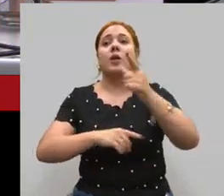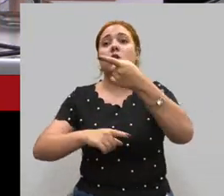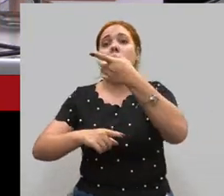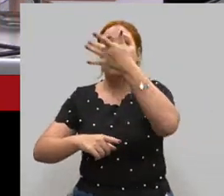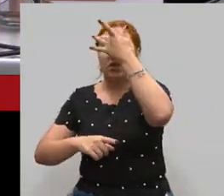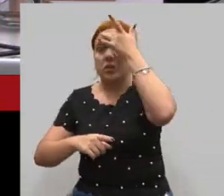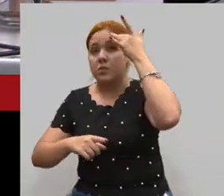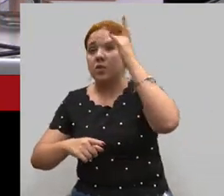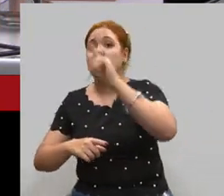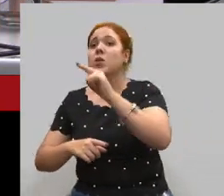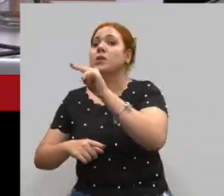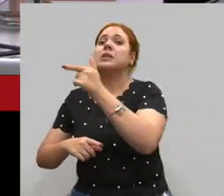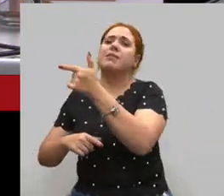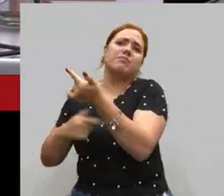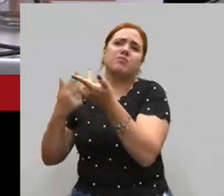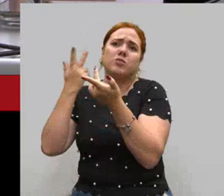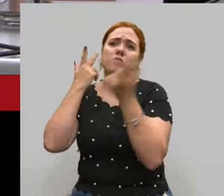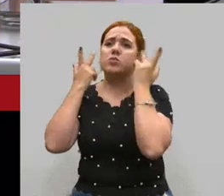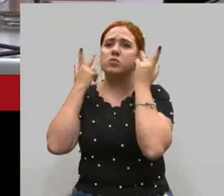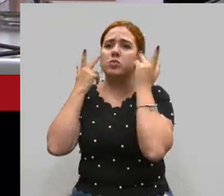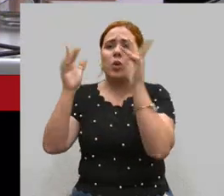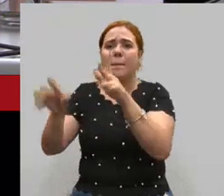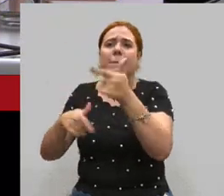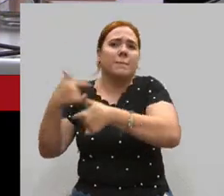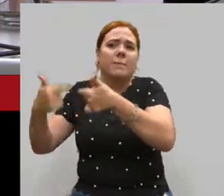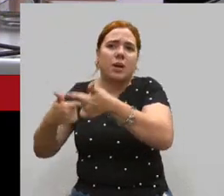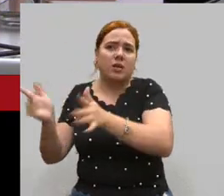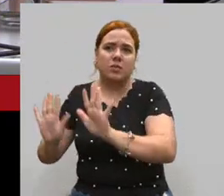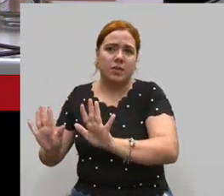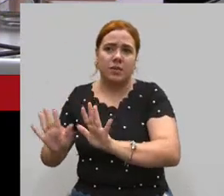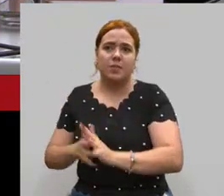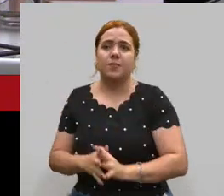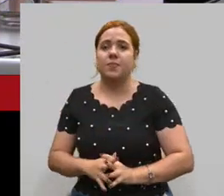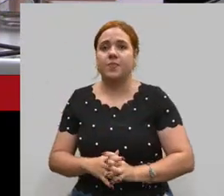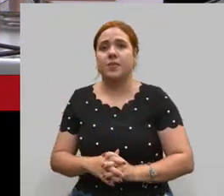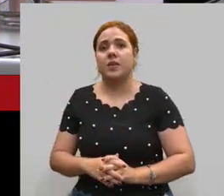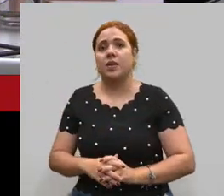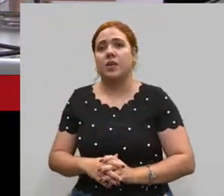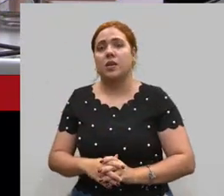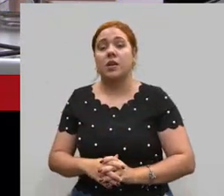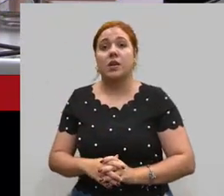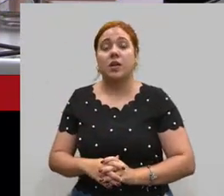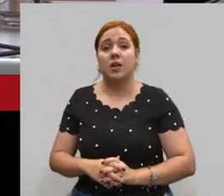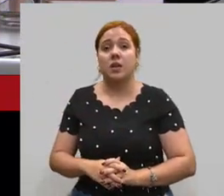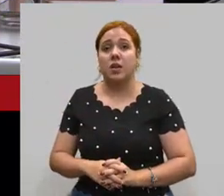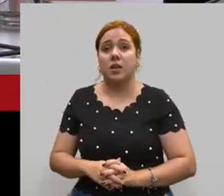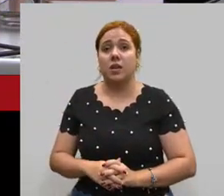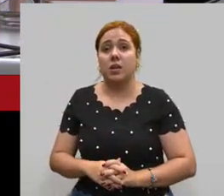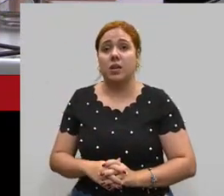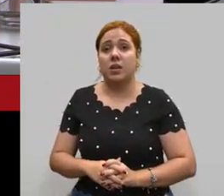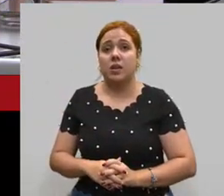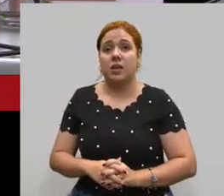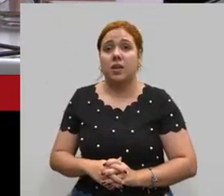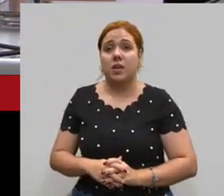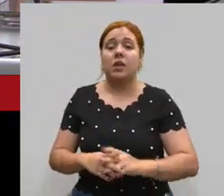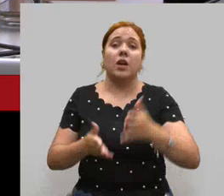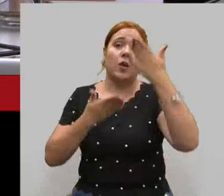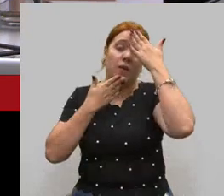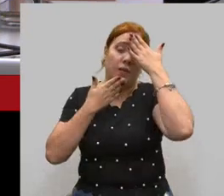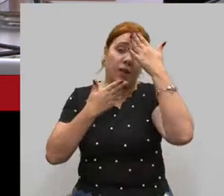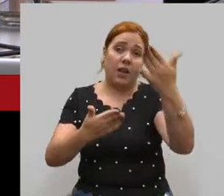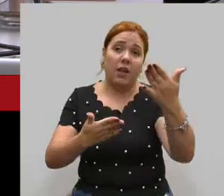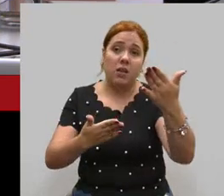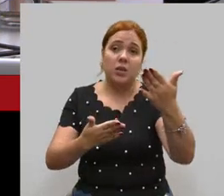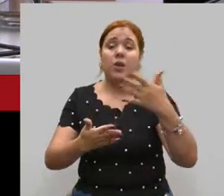nesse Cuidado para com as pessoas com deficiência então iniciei a fala agradecendo e termina a fala agradecendo e